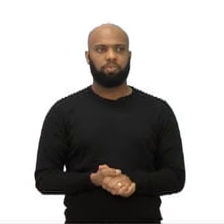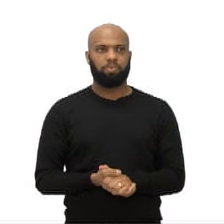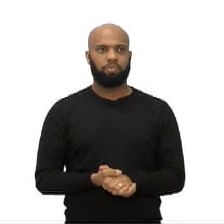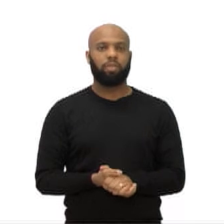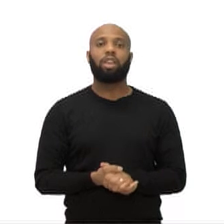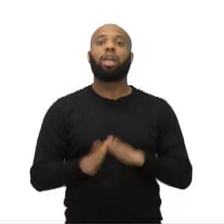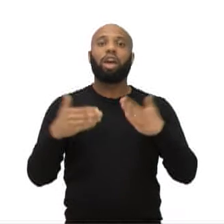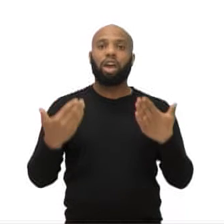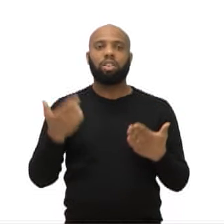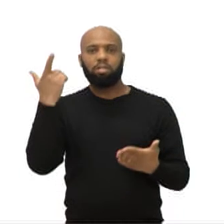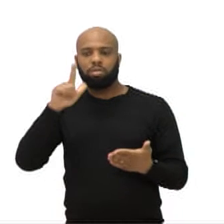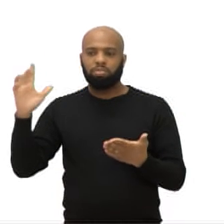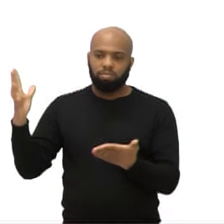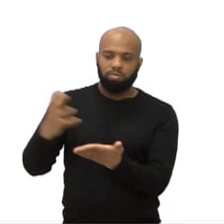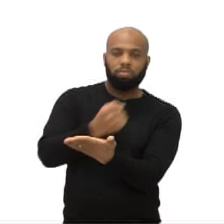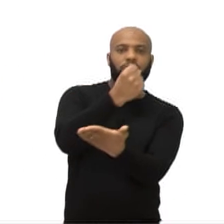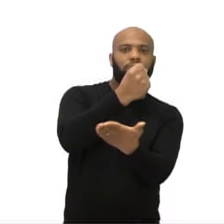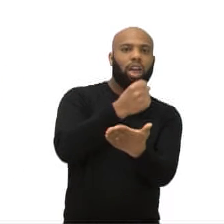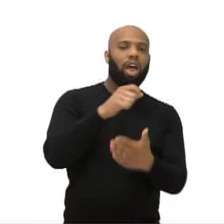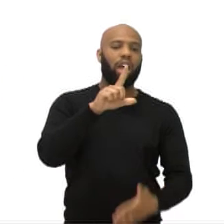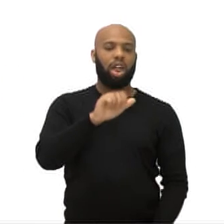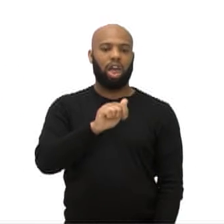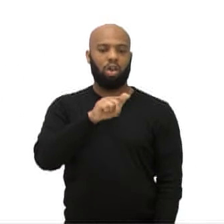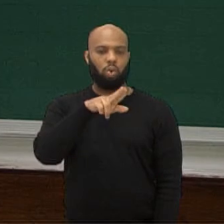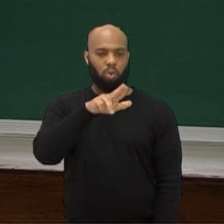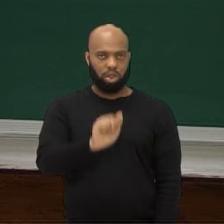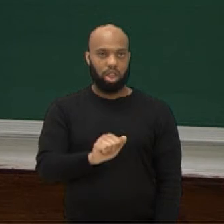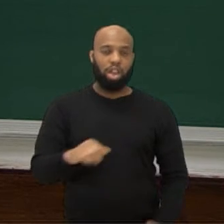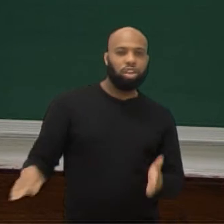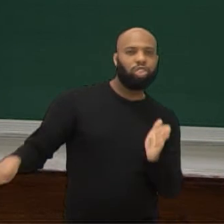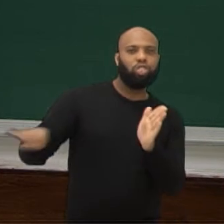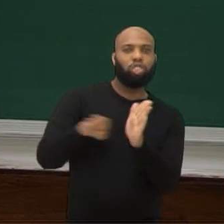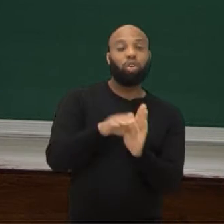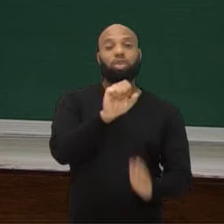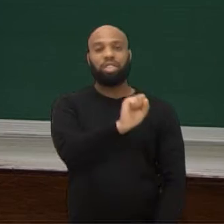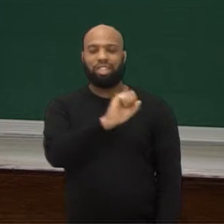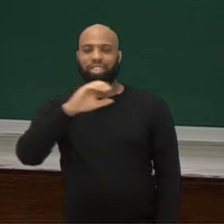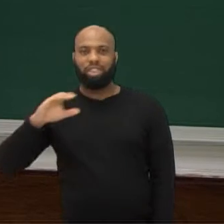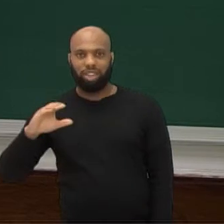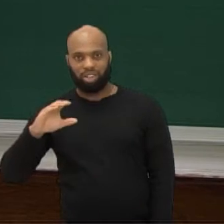Na conquista de Laguna, ou seja, quando eles chegaram em